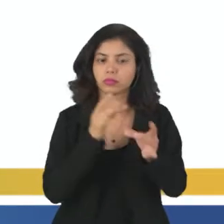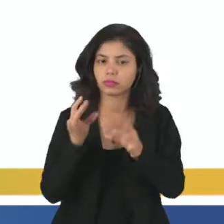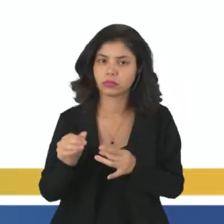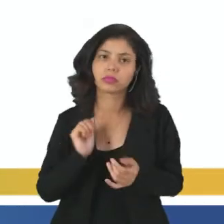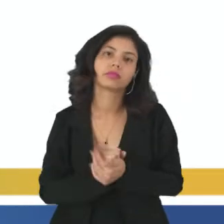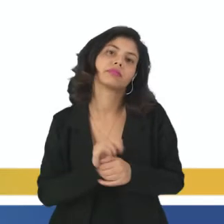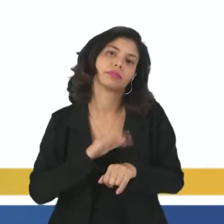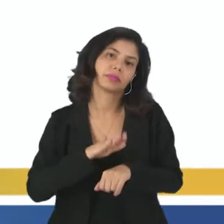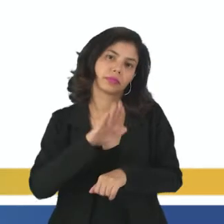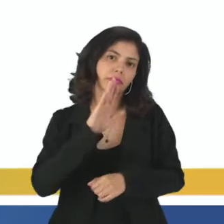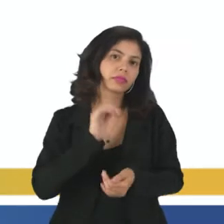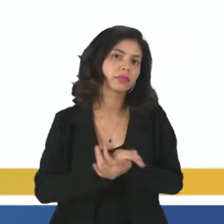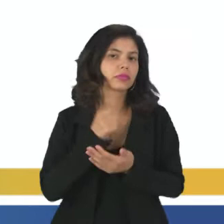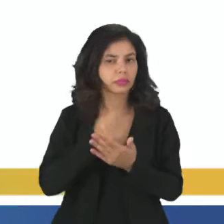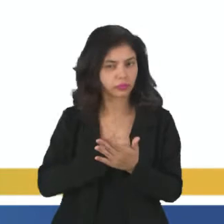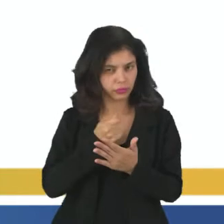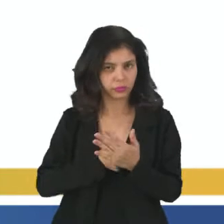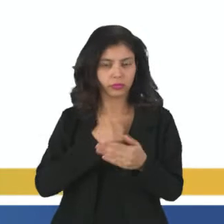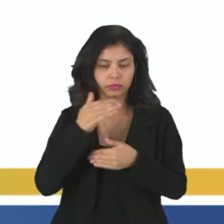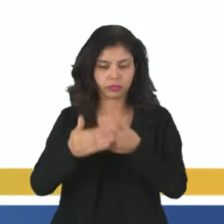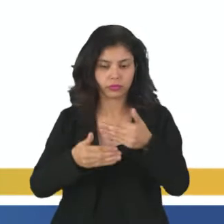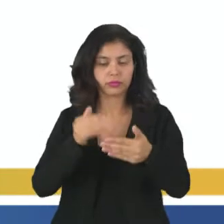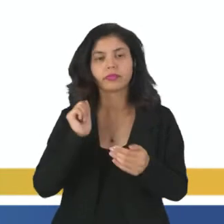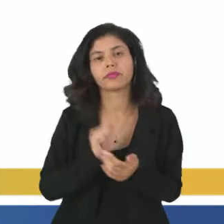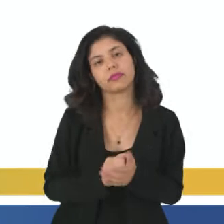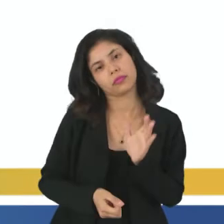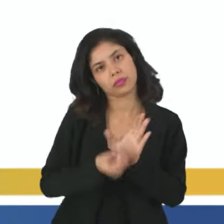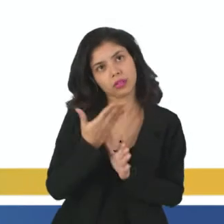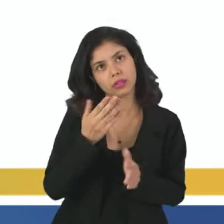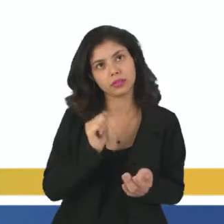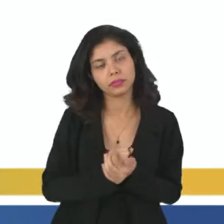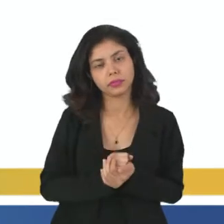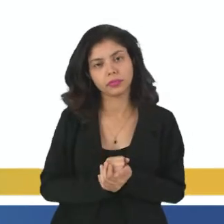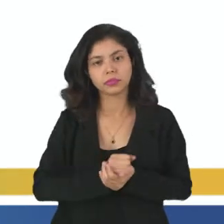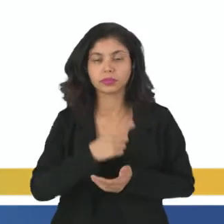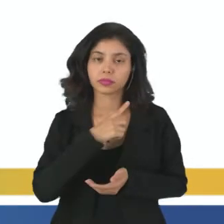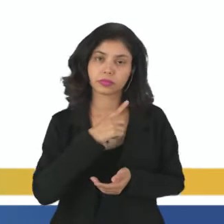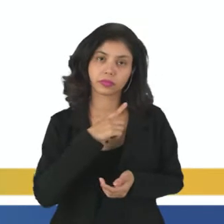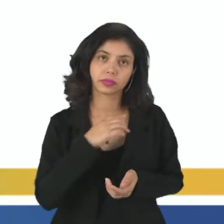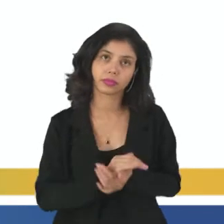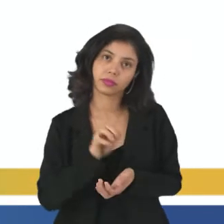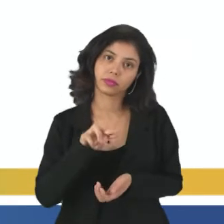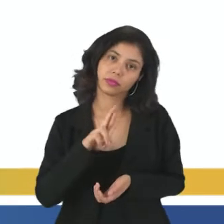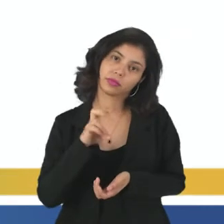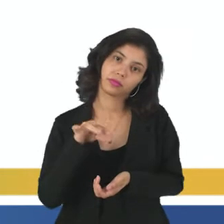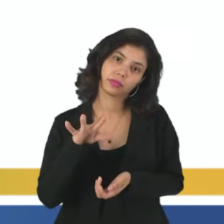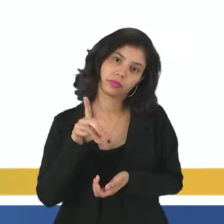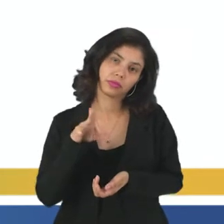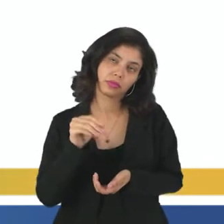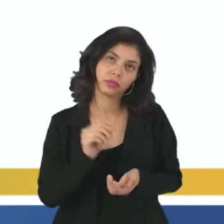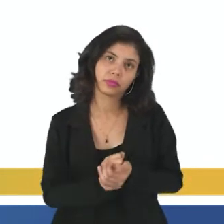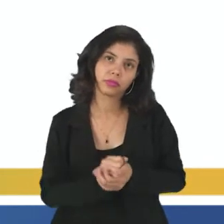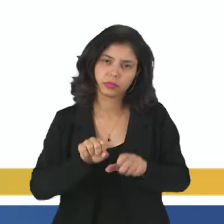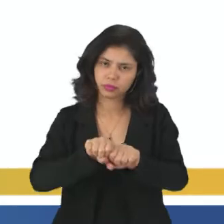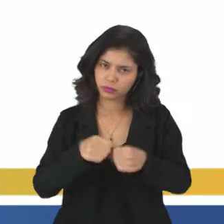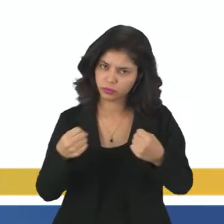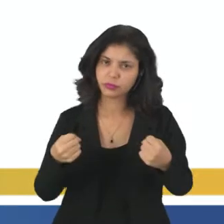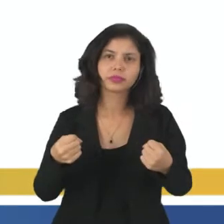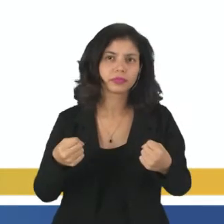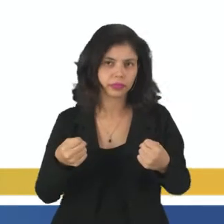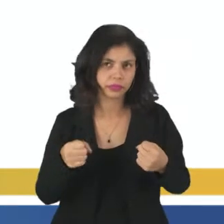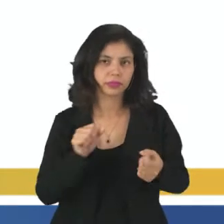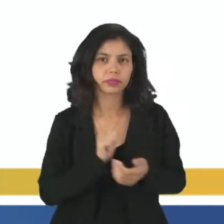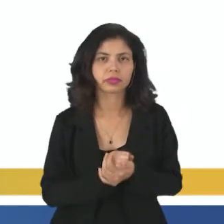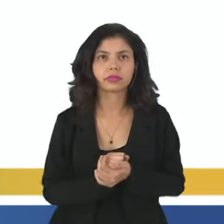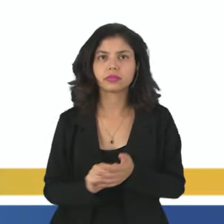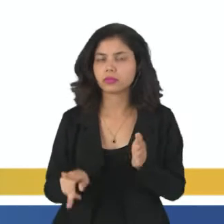vez mais vai intensificar esse processo de criar e de ter mecanismos de rompimento com